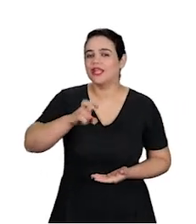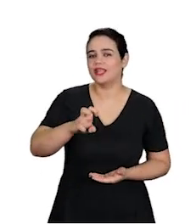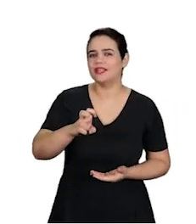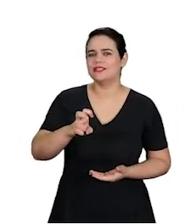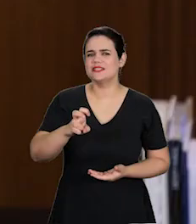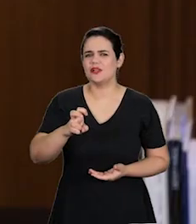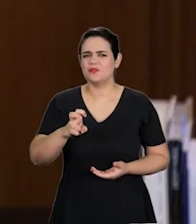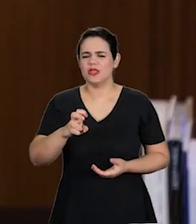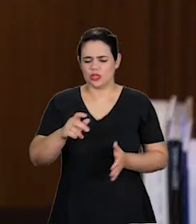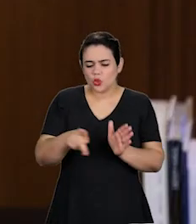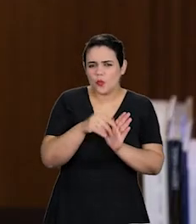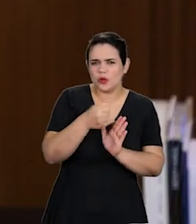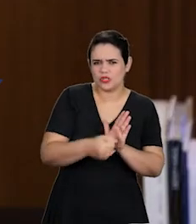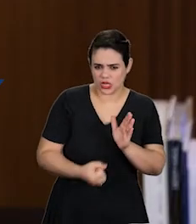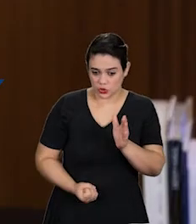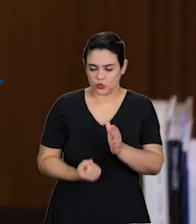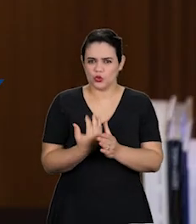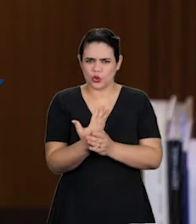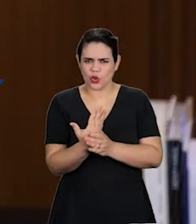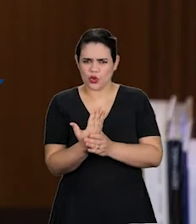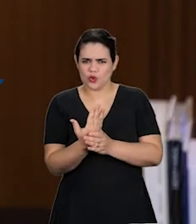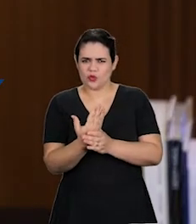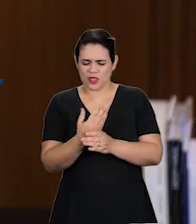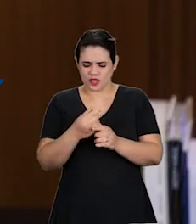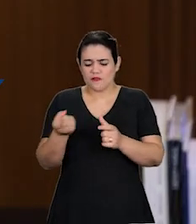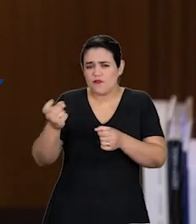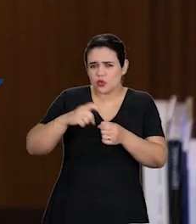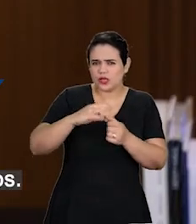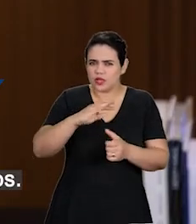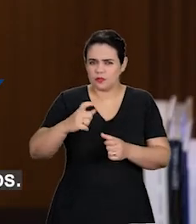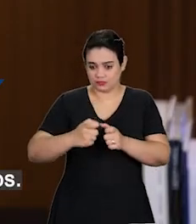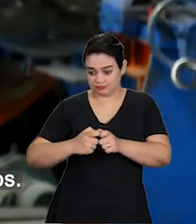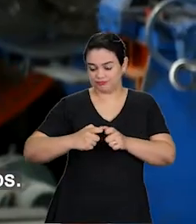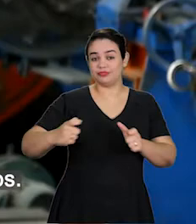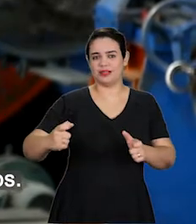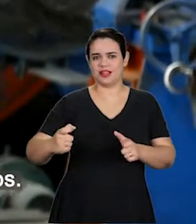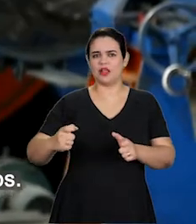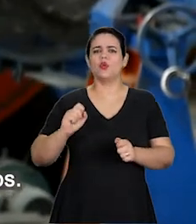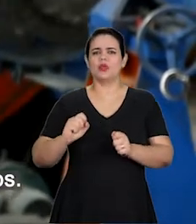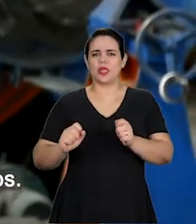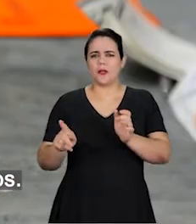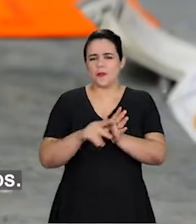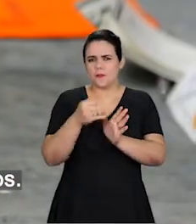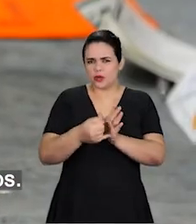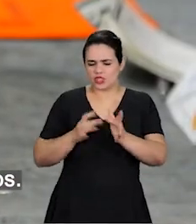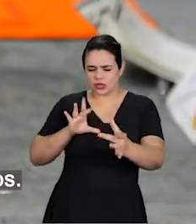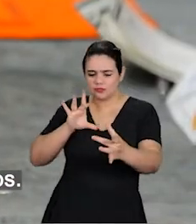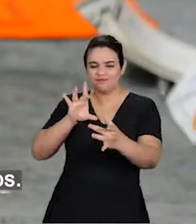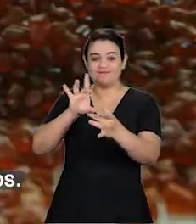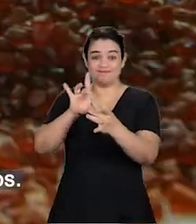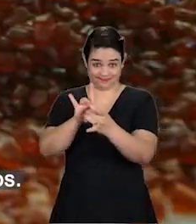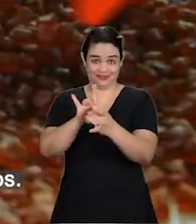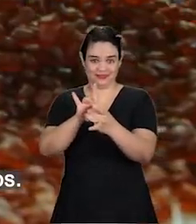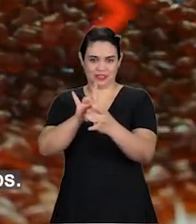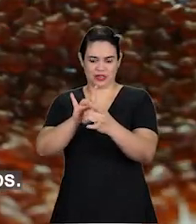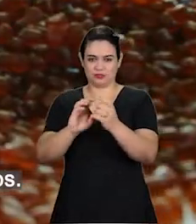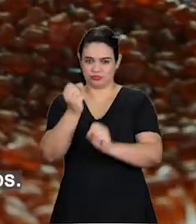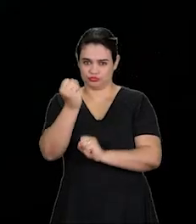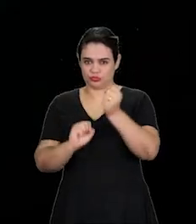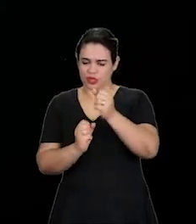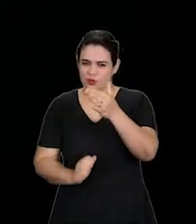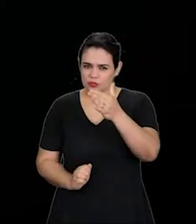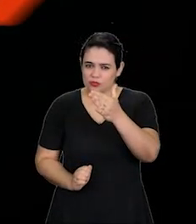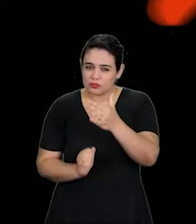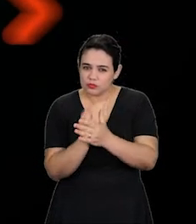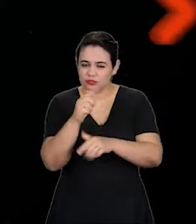Agora é 15. Entre as ações para inovar e retomar o crescimento de Campo Grande, está a atração de indústrias geradoras de empregos,